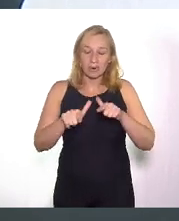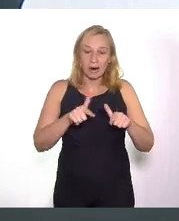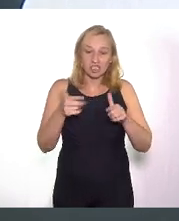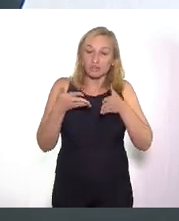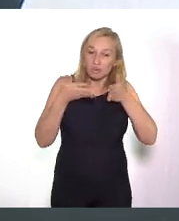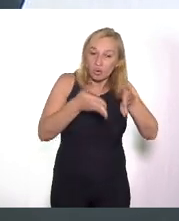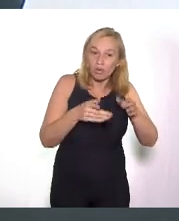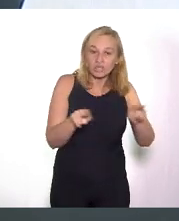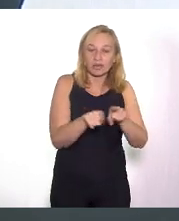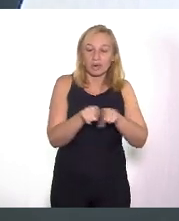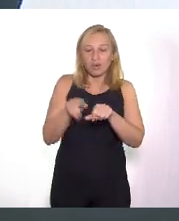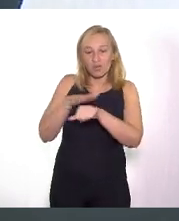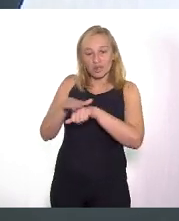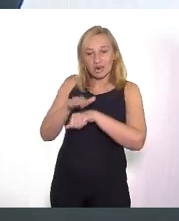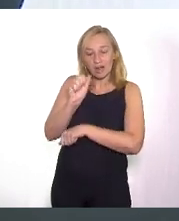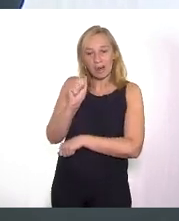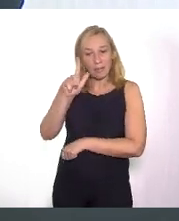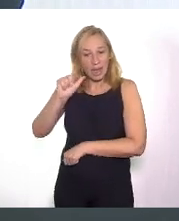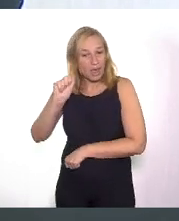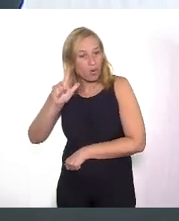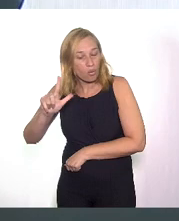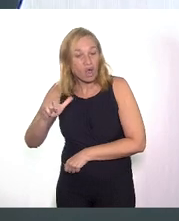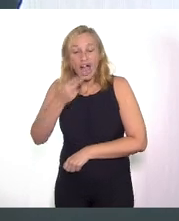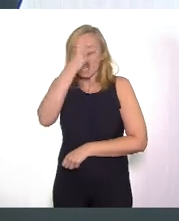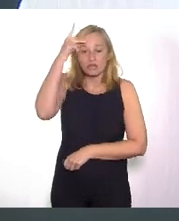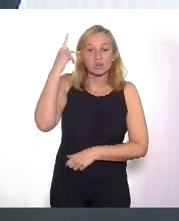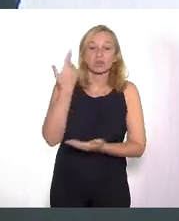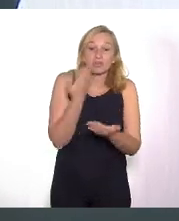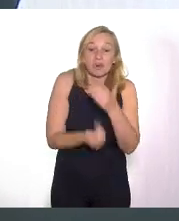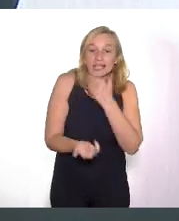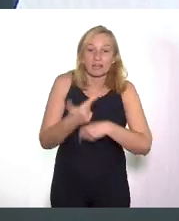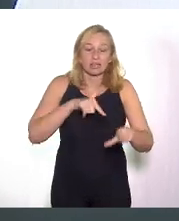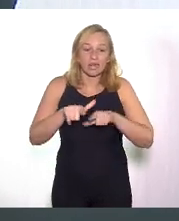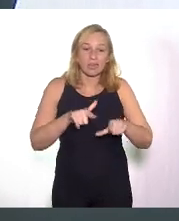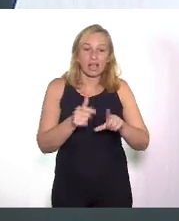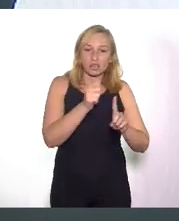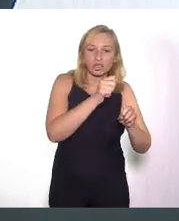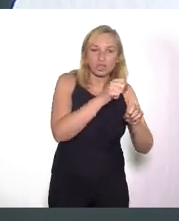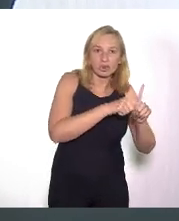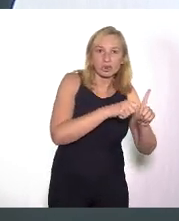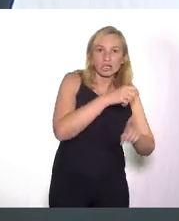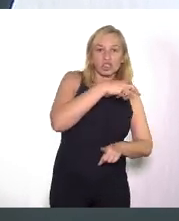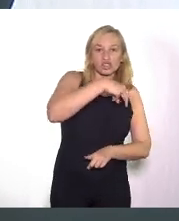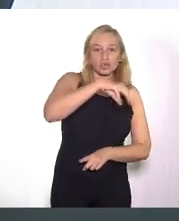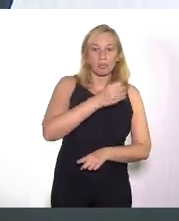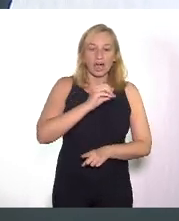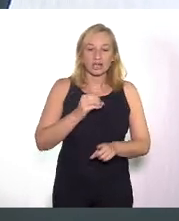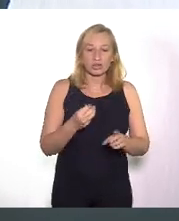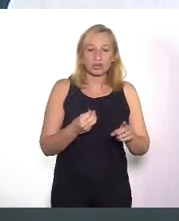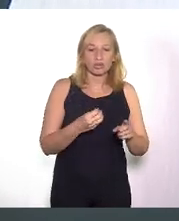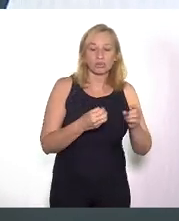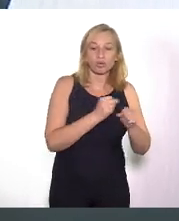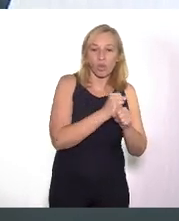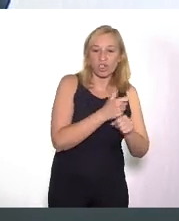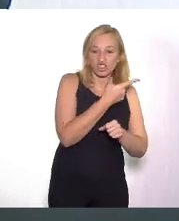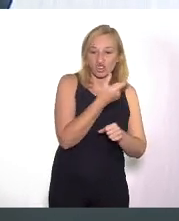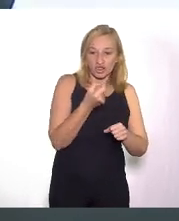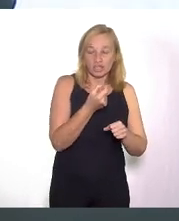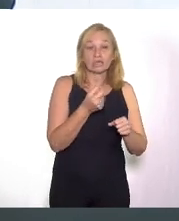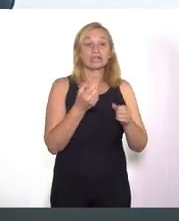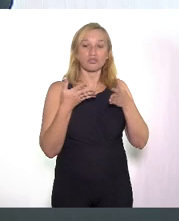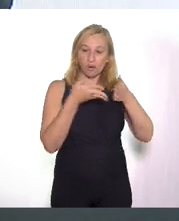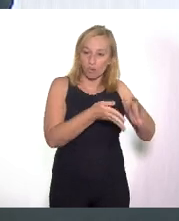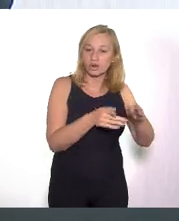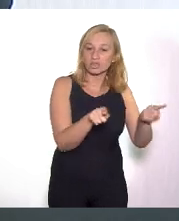gente conversava com a Abel, nas pessoas que perderam o emprego a partir de março de 20. E a gente focou neles